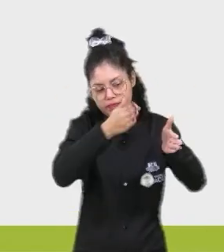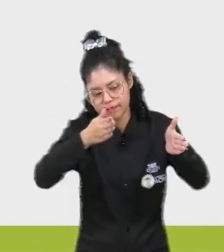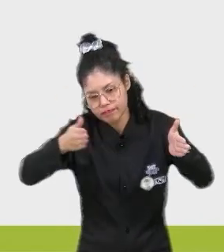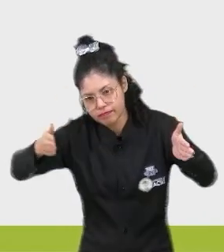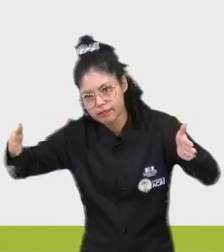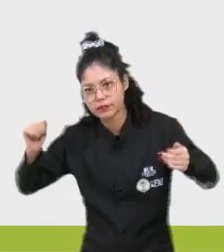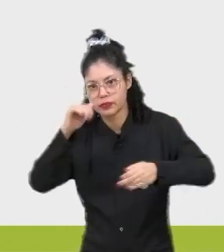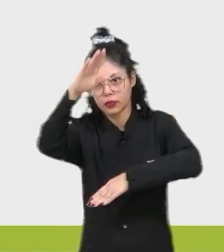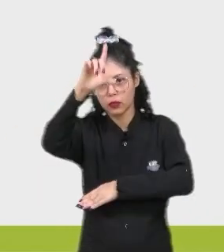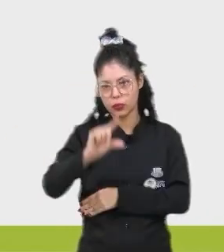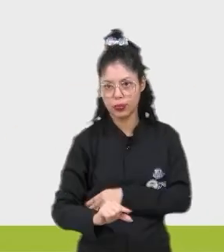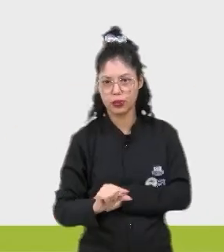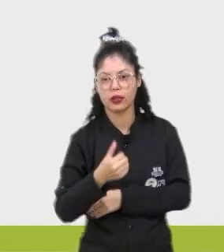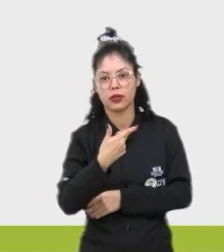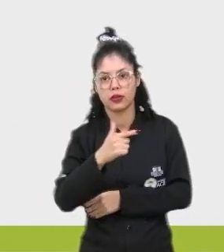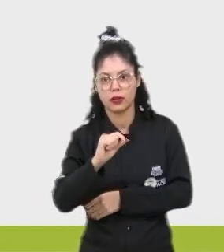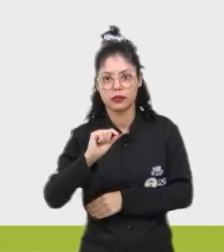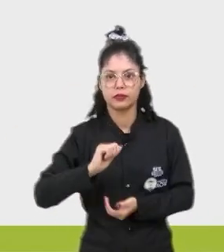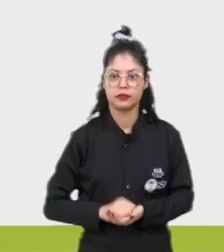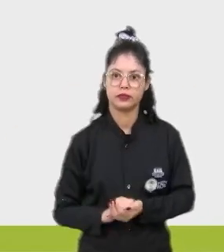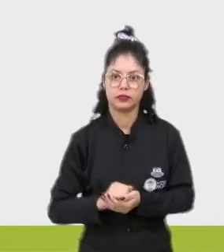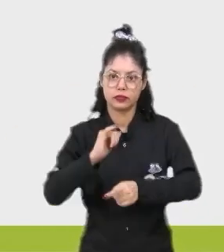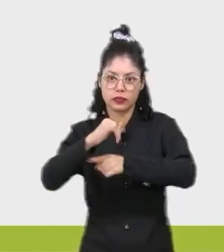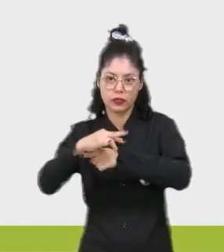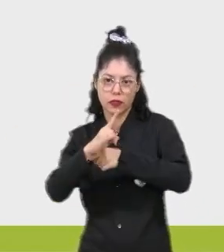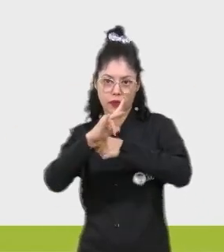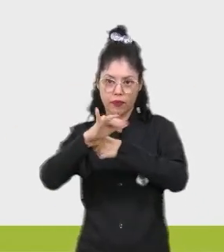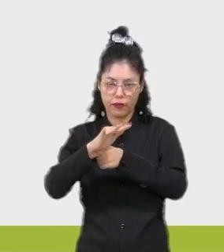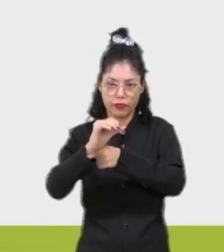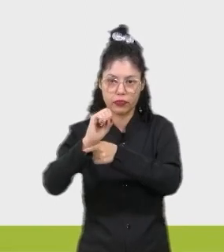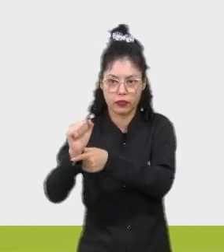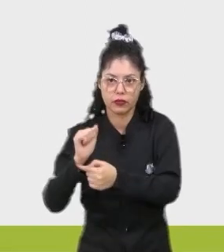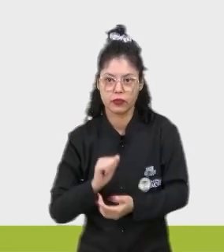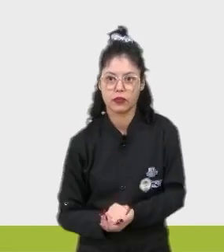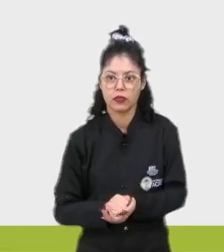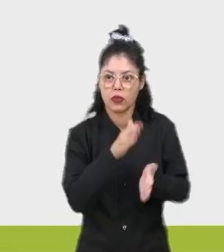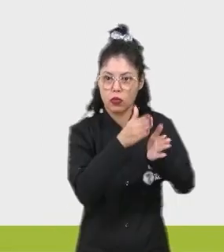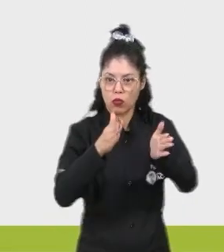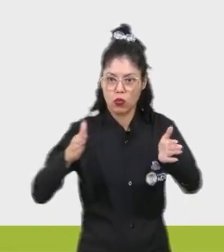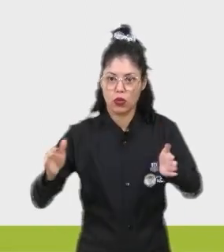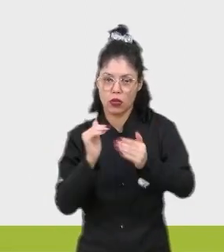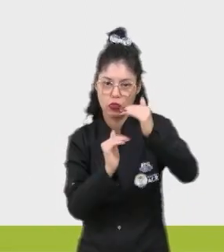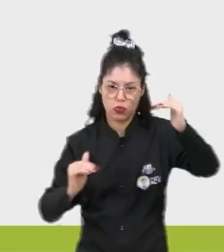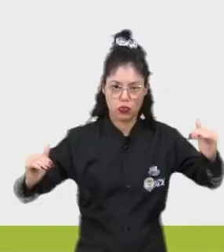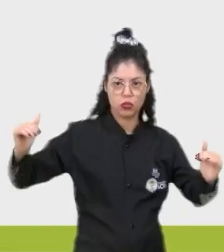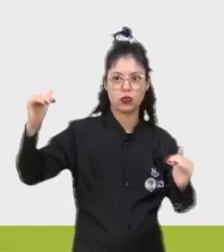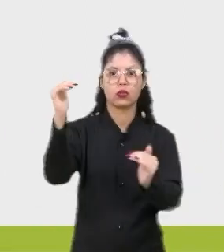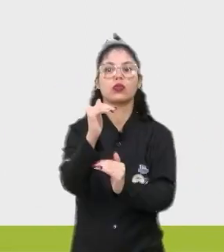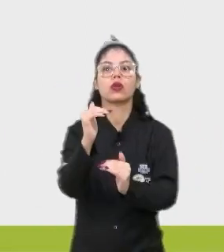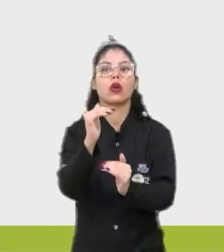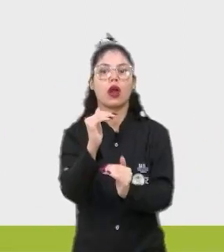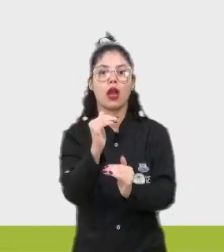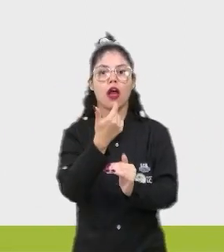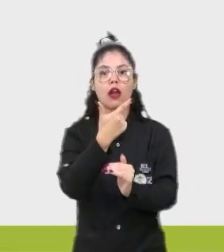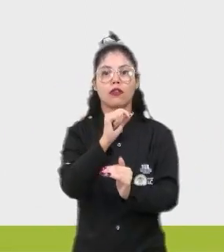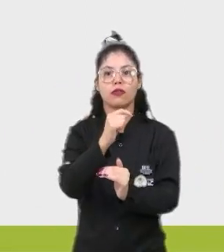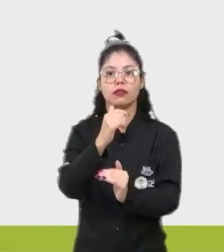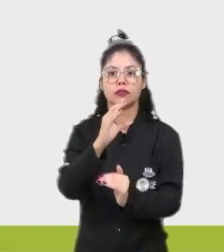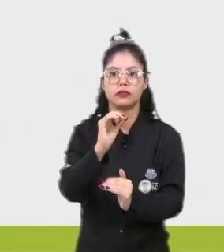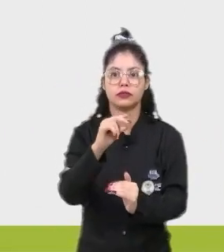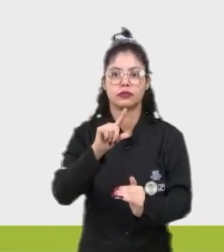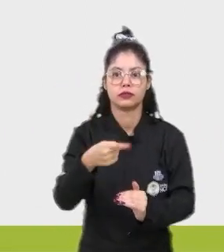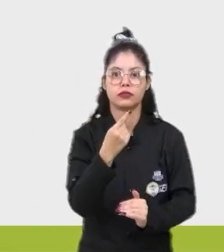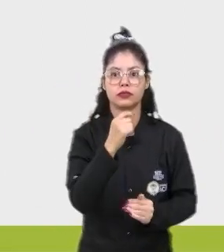abaixo de 20 Hz são chamados de infrassons. E de frequência superior a 20.000 Hz são chamados